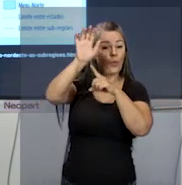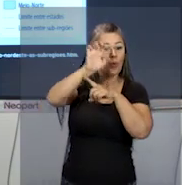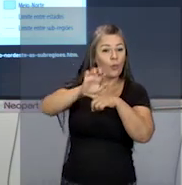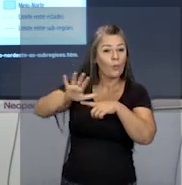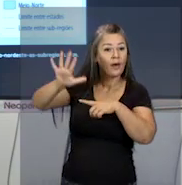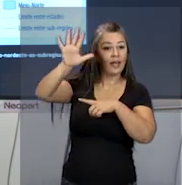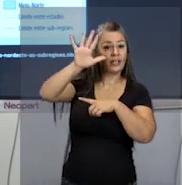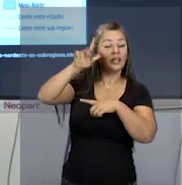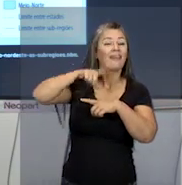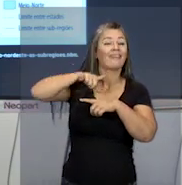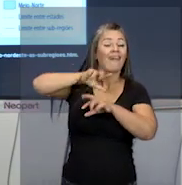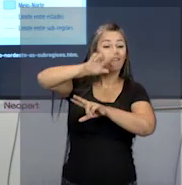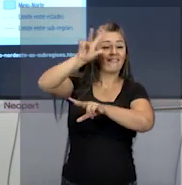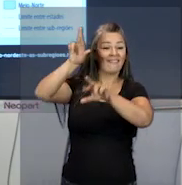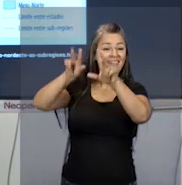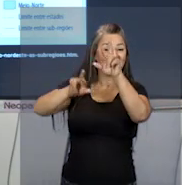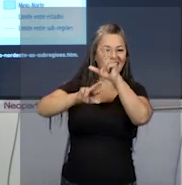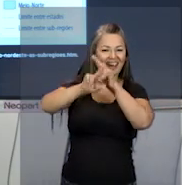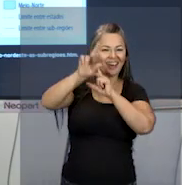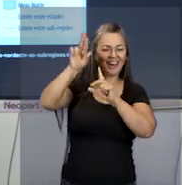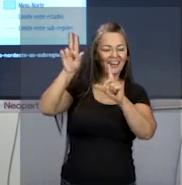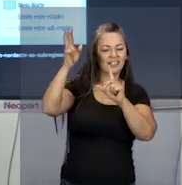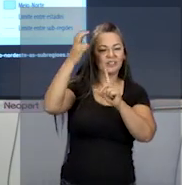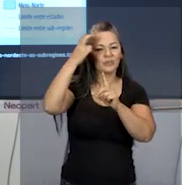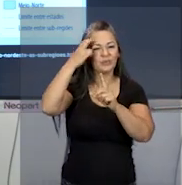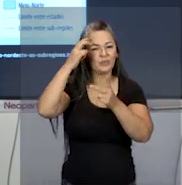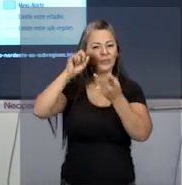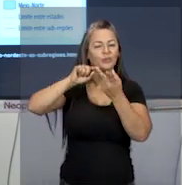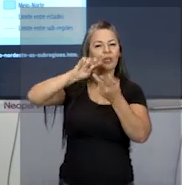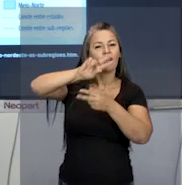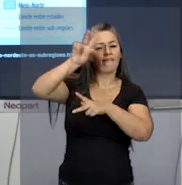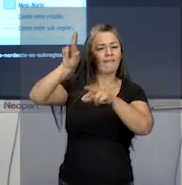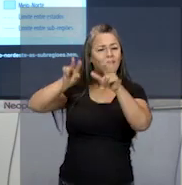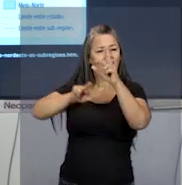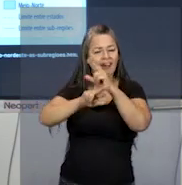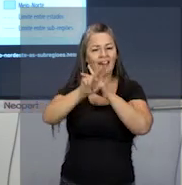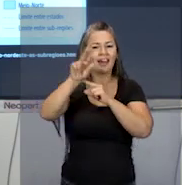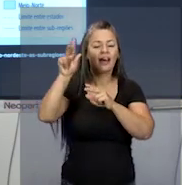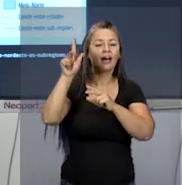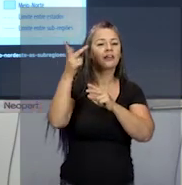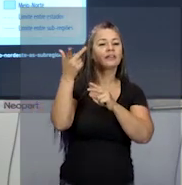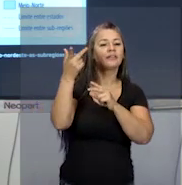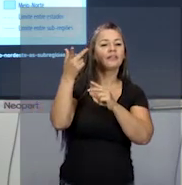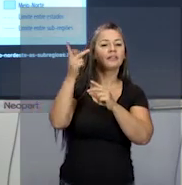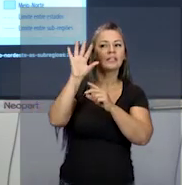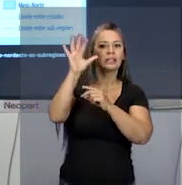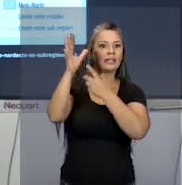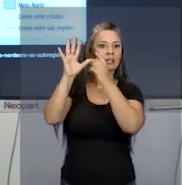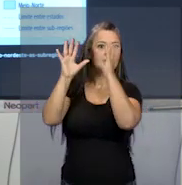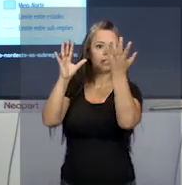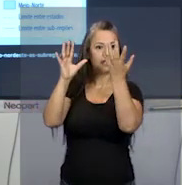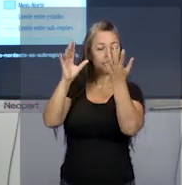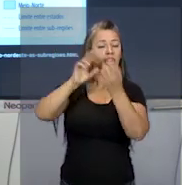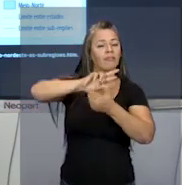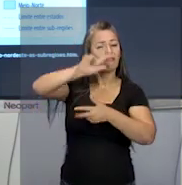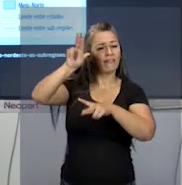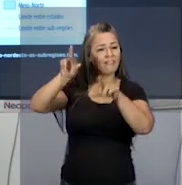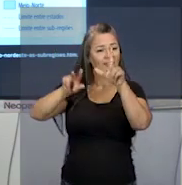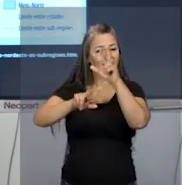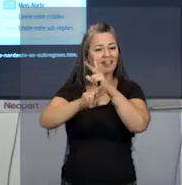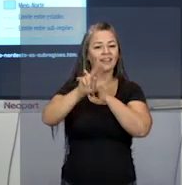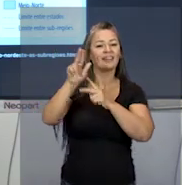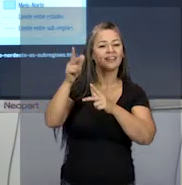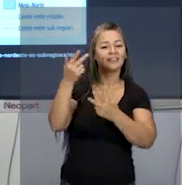regionaliza o próprio Nordeste, justamente por essa diversidade, tanto natural, aqui como destaque, né, que a gente está colocando aqui essa